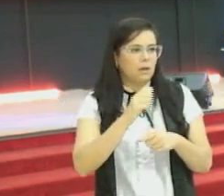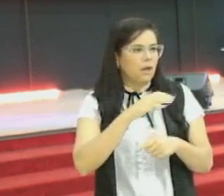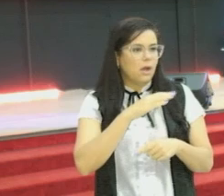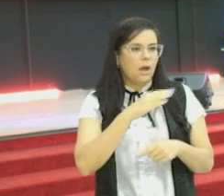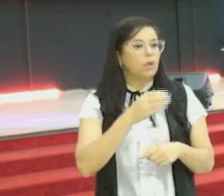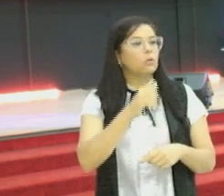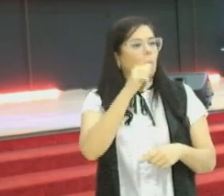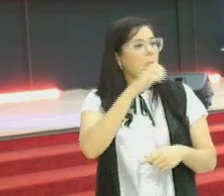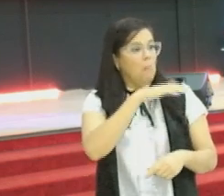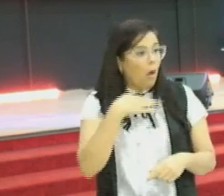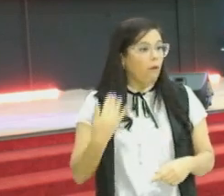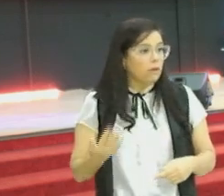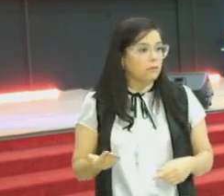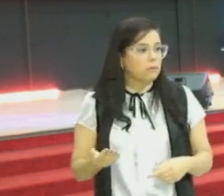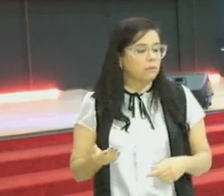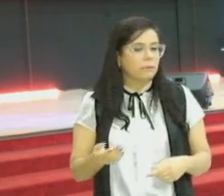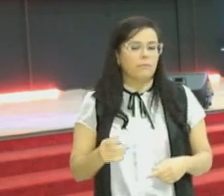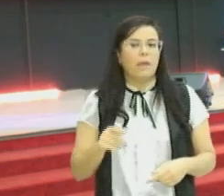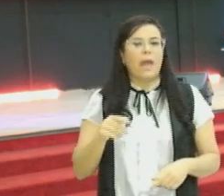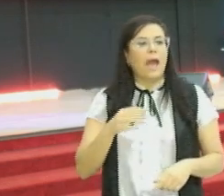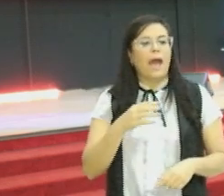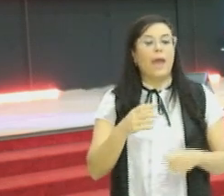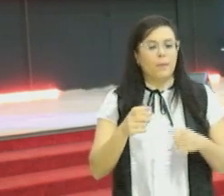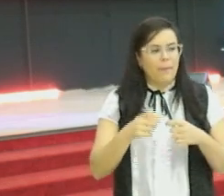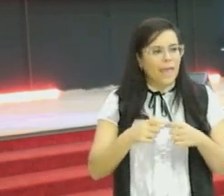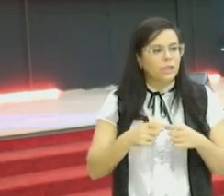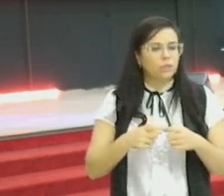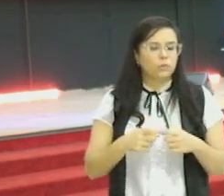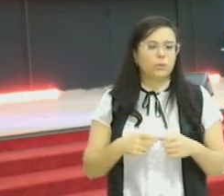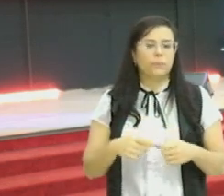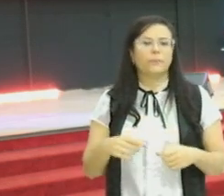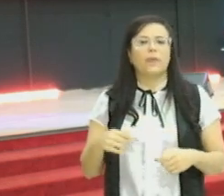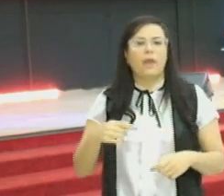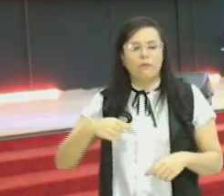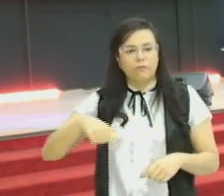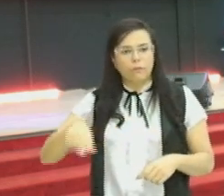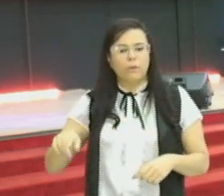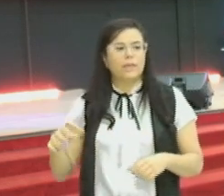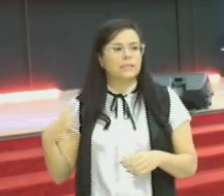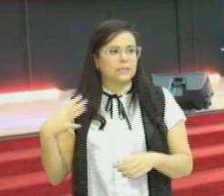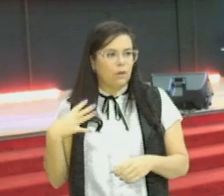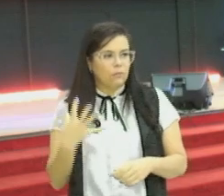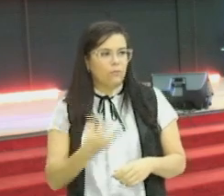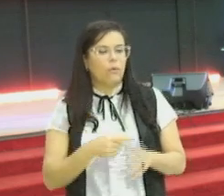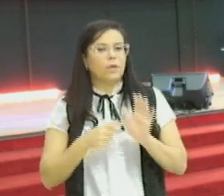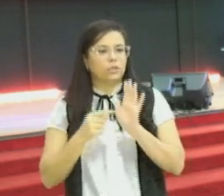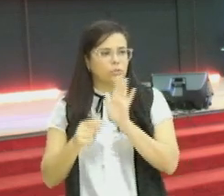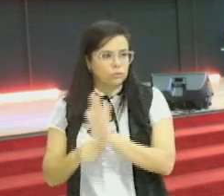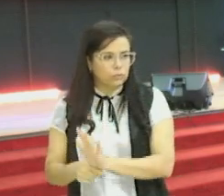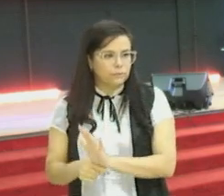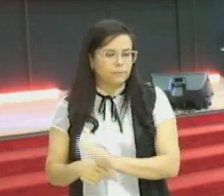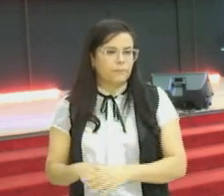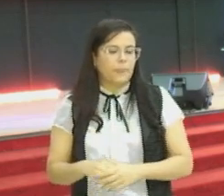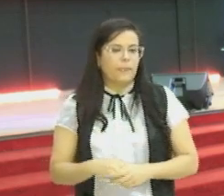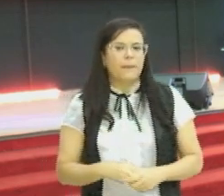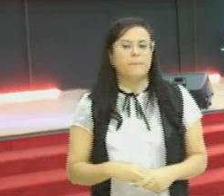aeroporto, alguém liga para ele e diz: Doralice acaba de se